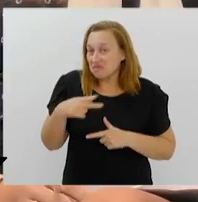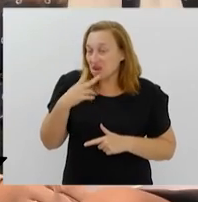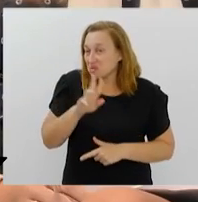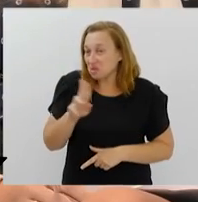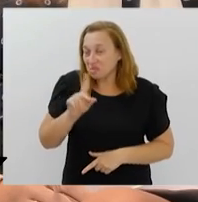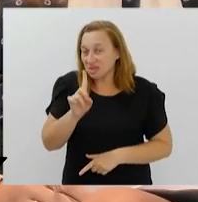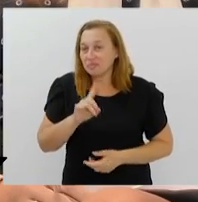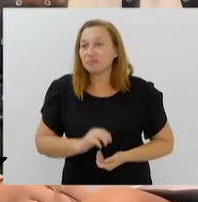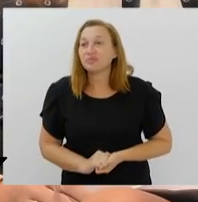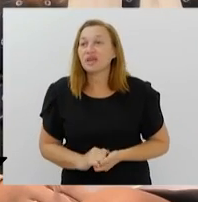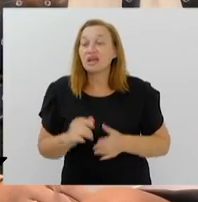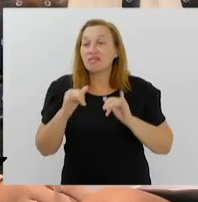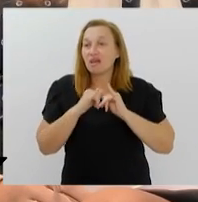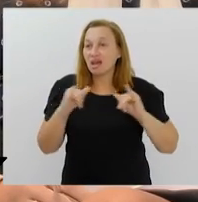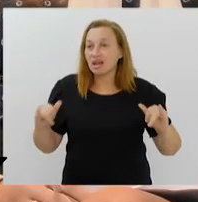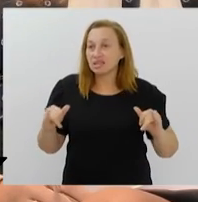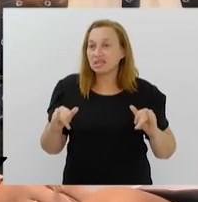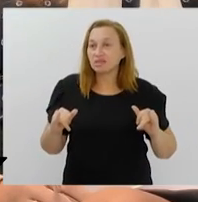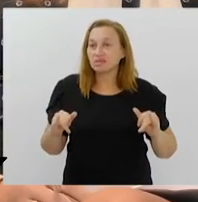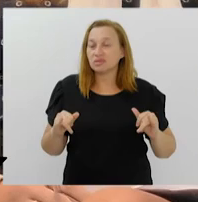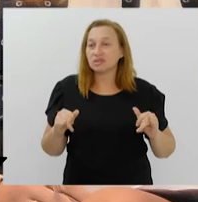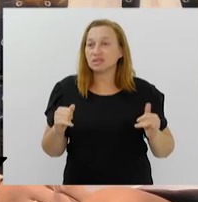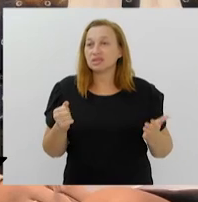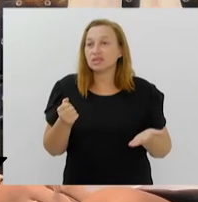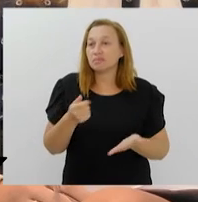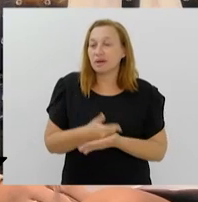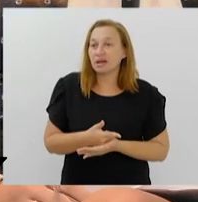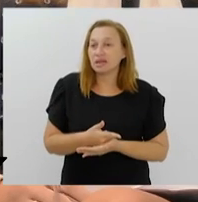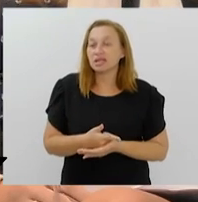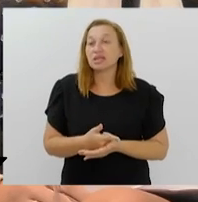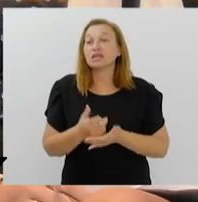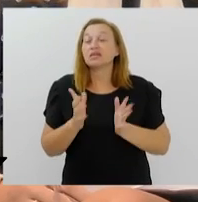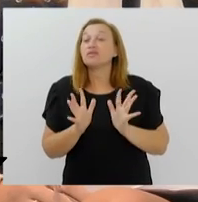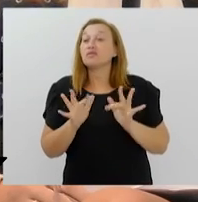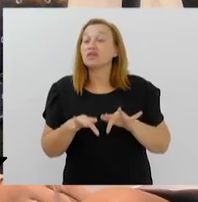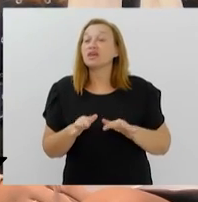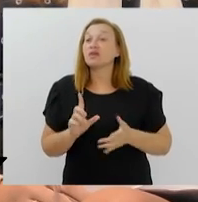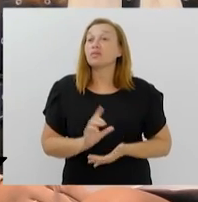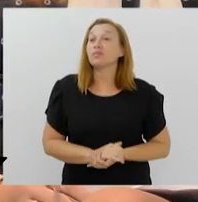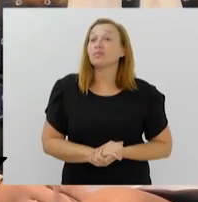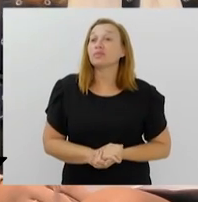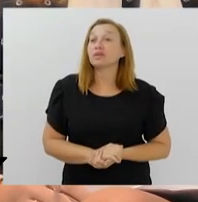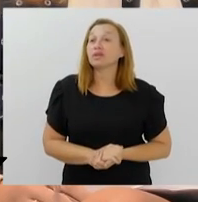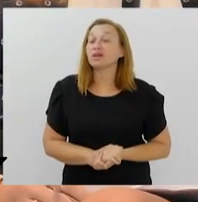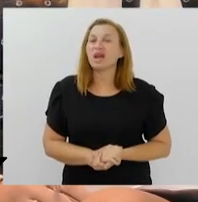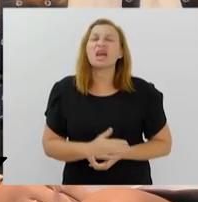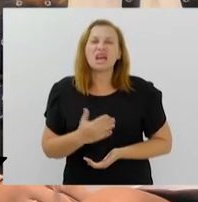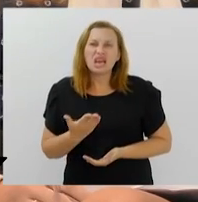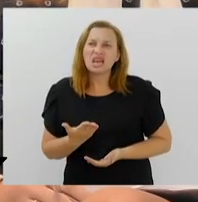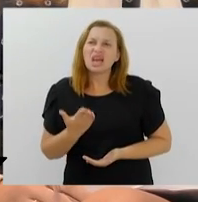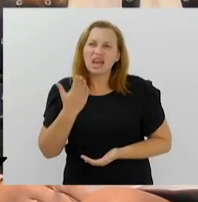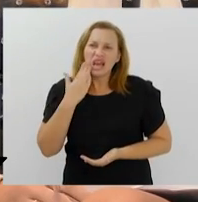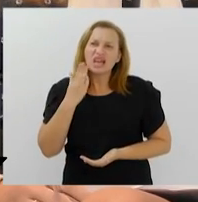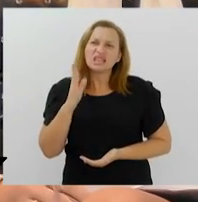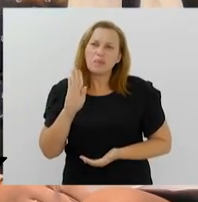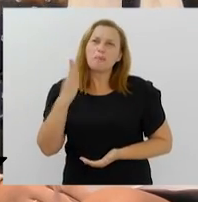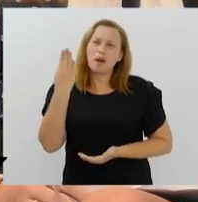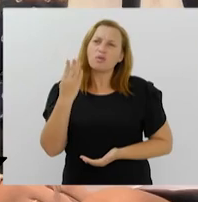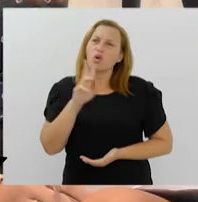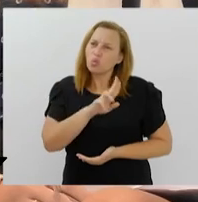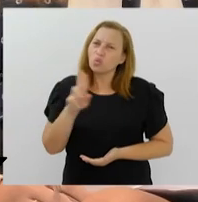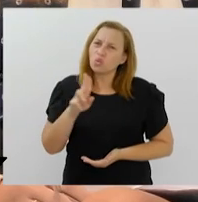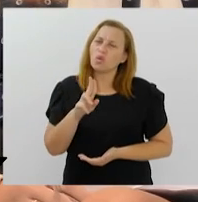fício aí é assim declaração de débitos declaramos para os devidos fins que e a cara de pau de falar o nome da Nicola isso que me dá